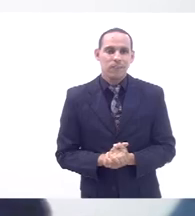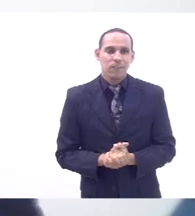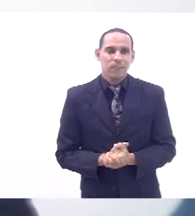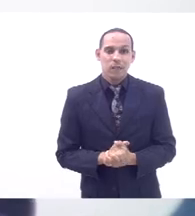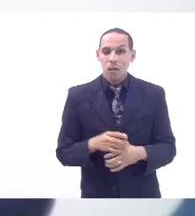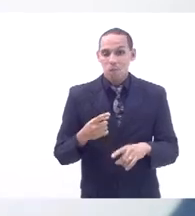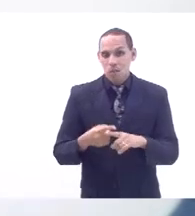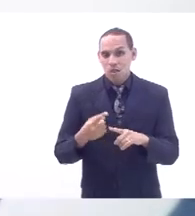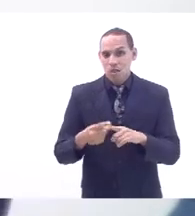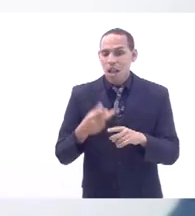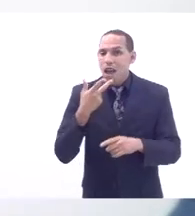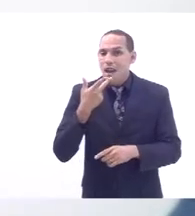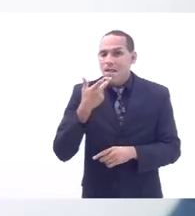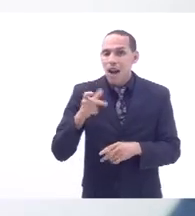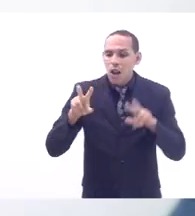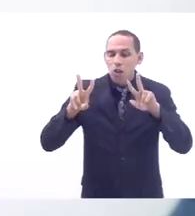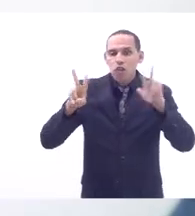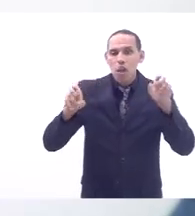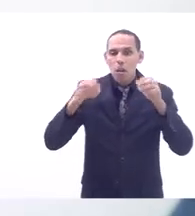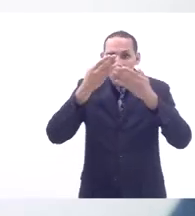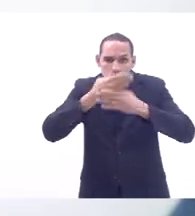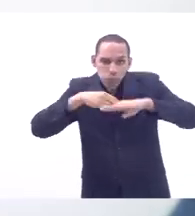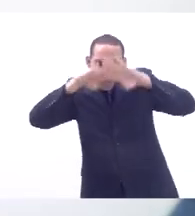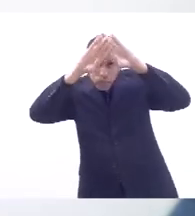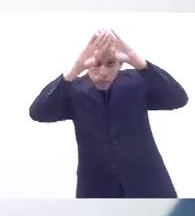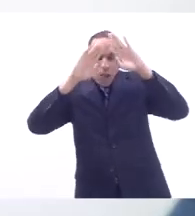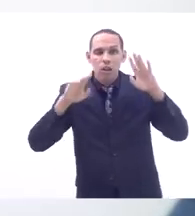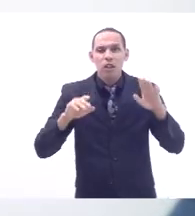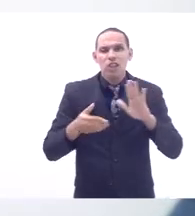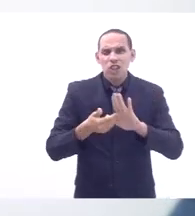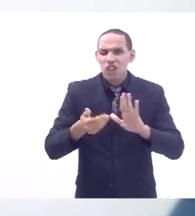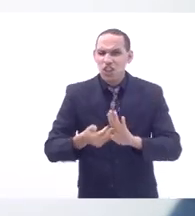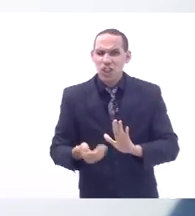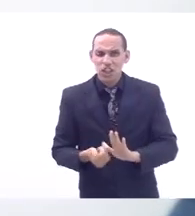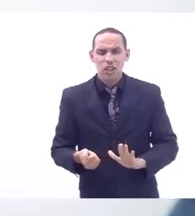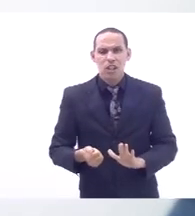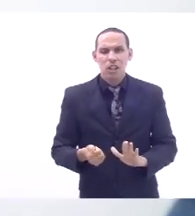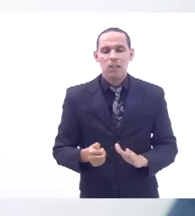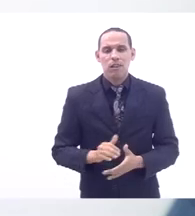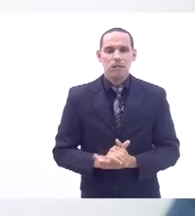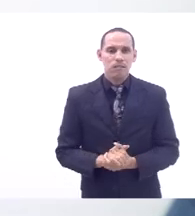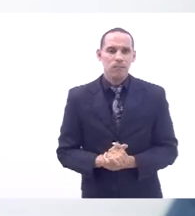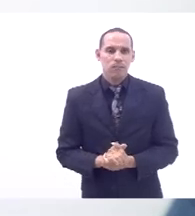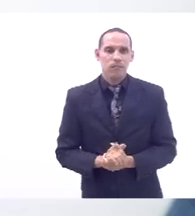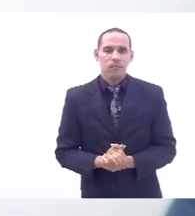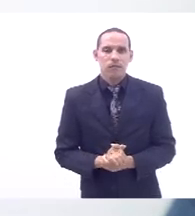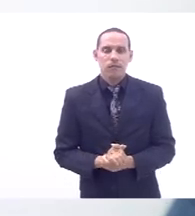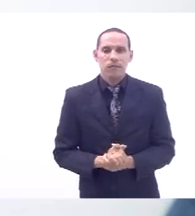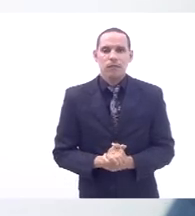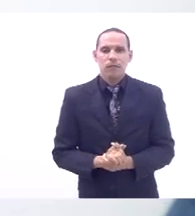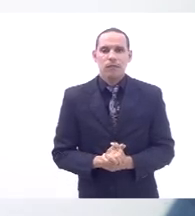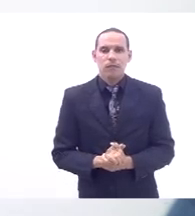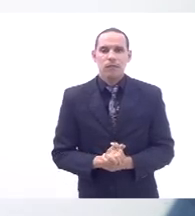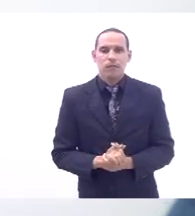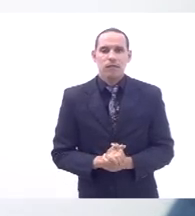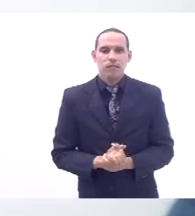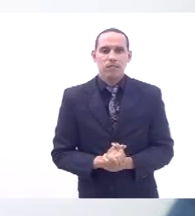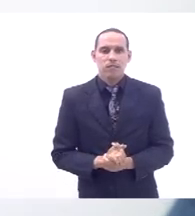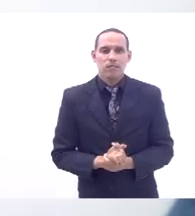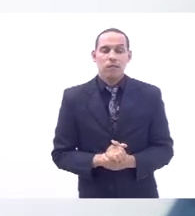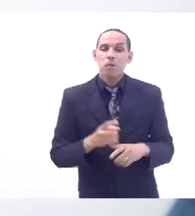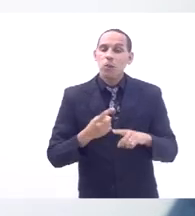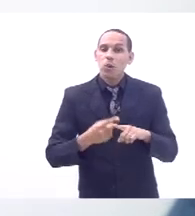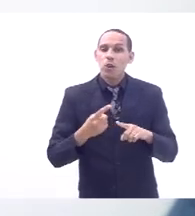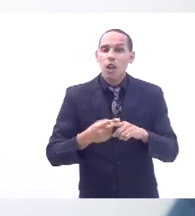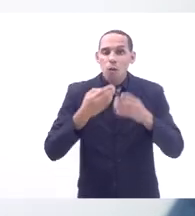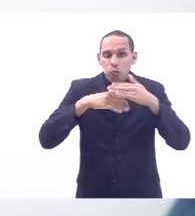Pois quando falamos de orixá, não podemos tirar nosso ori. Tori gbogbo awon iranmo ile ti a daruko won yi na. Pois todos